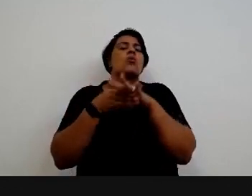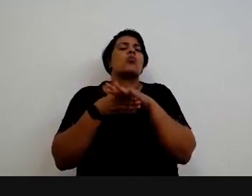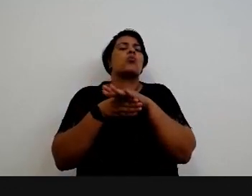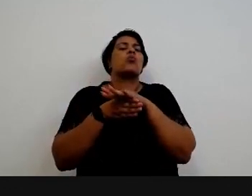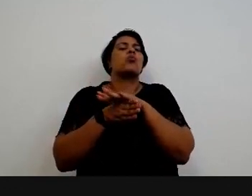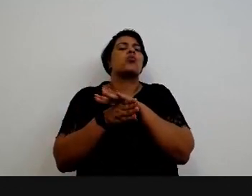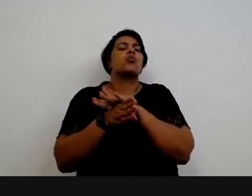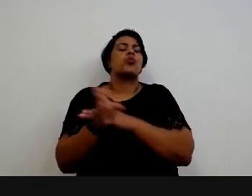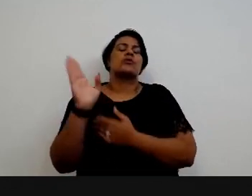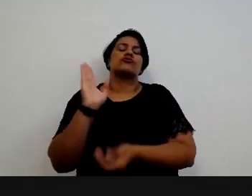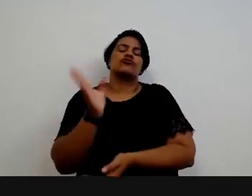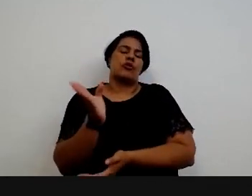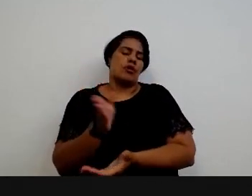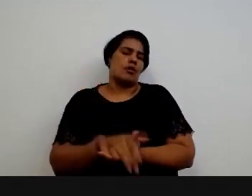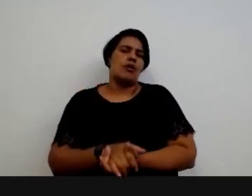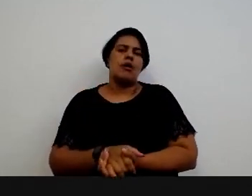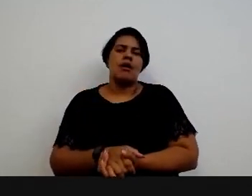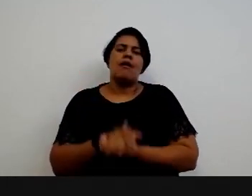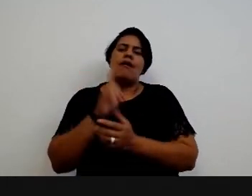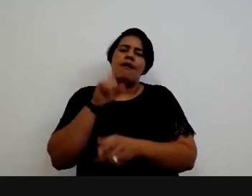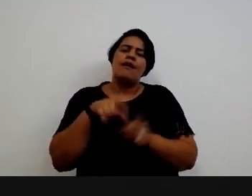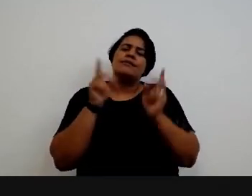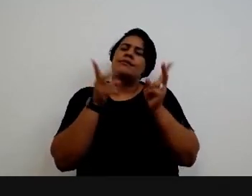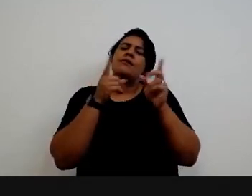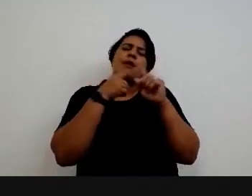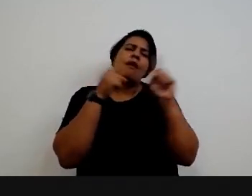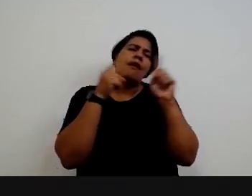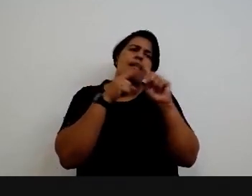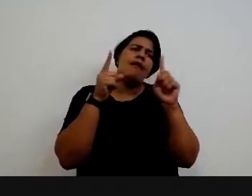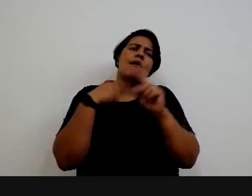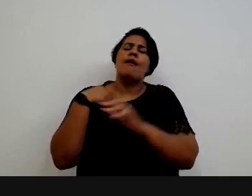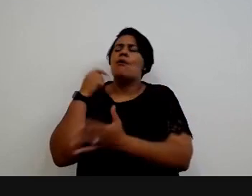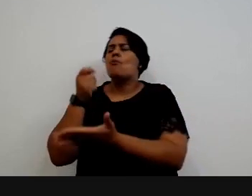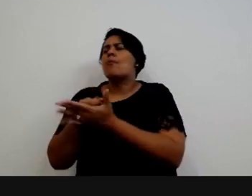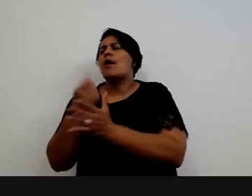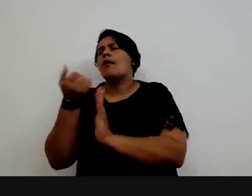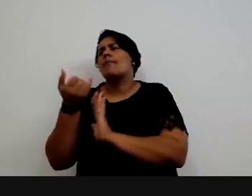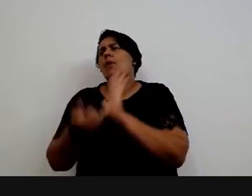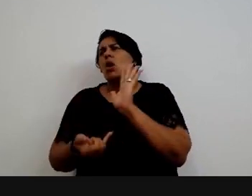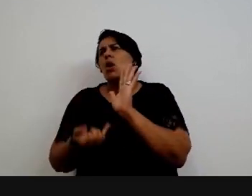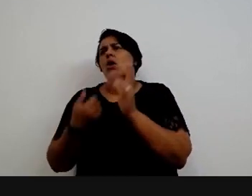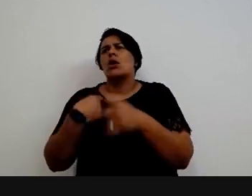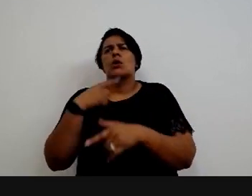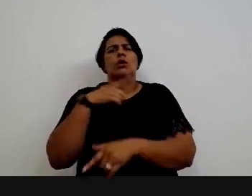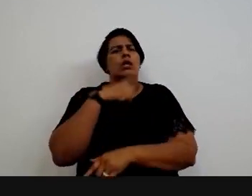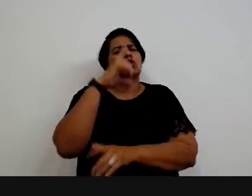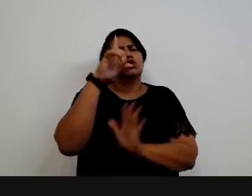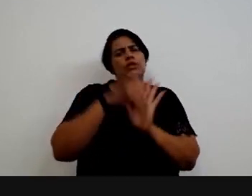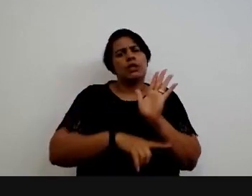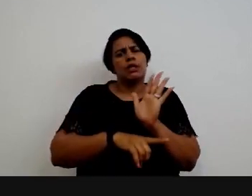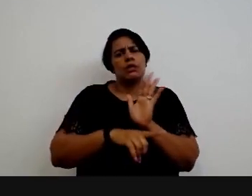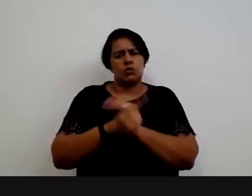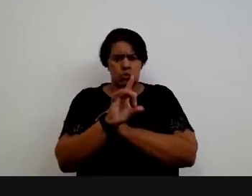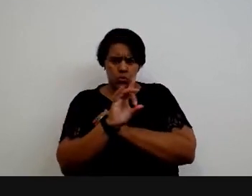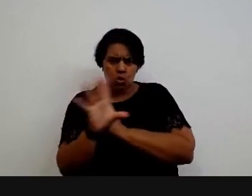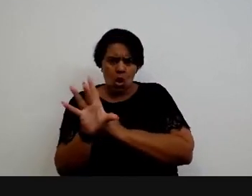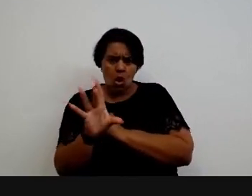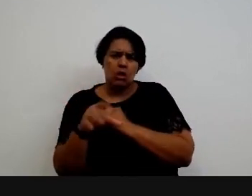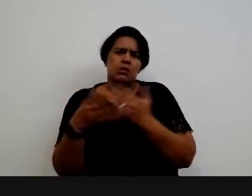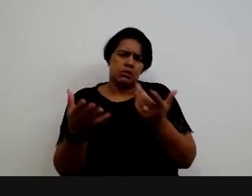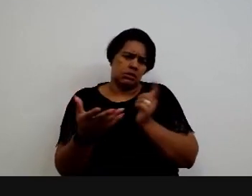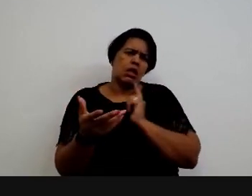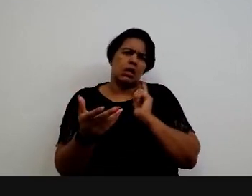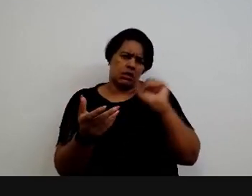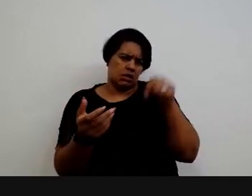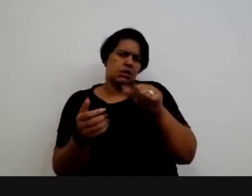acostumou, né? Esse hábito de reclamar, eu pago os meus impostos, eu tenho direito. Não é apenas isso. Claro, você tem os